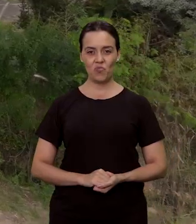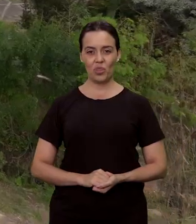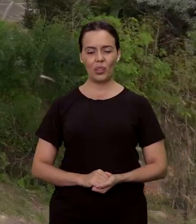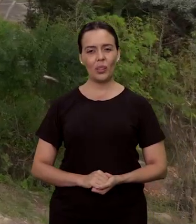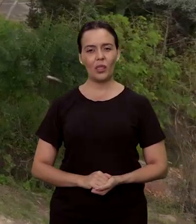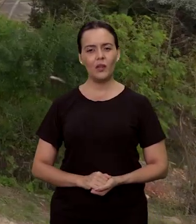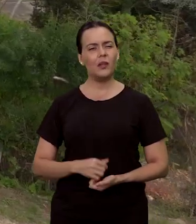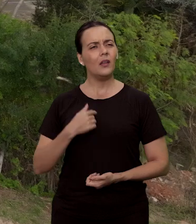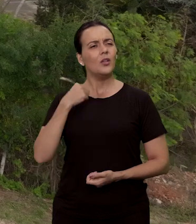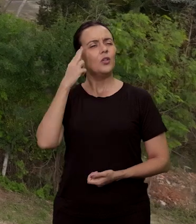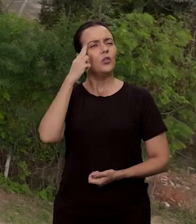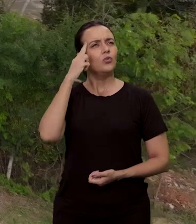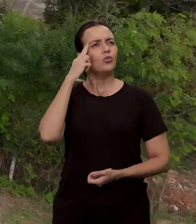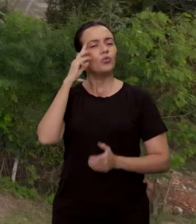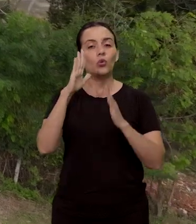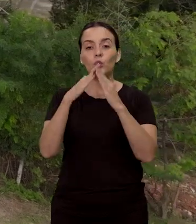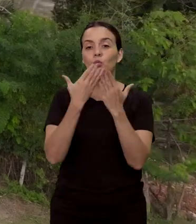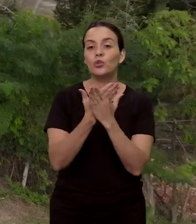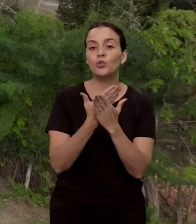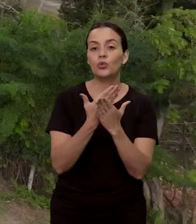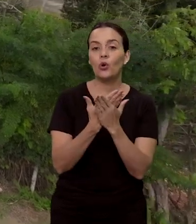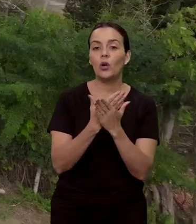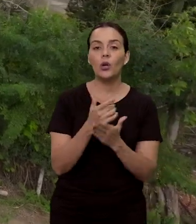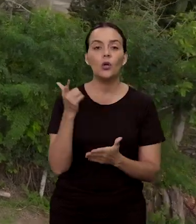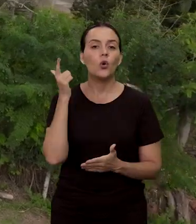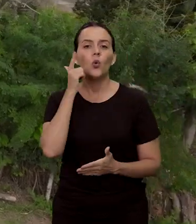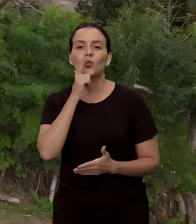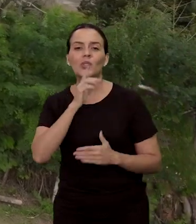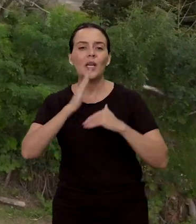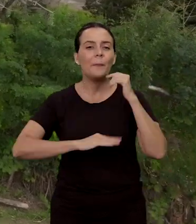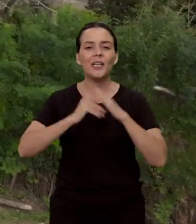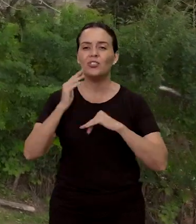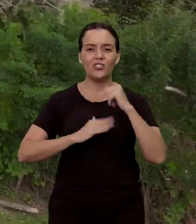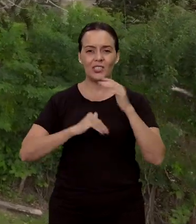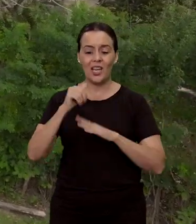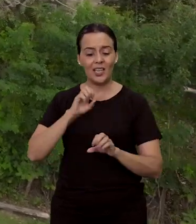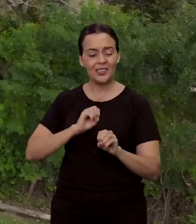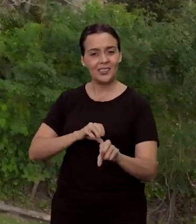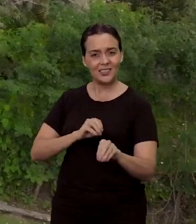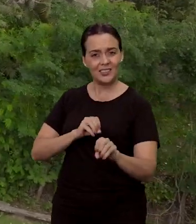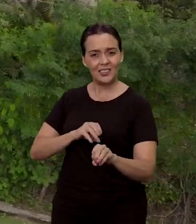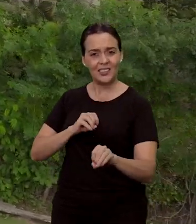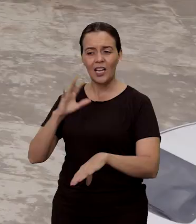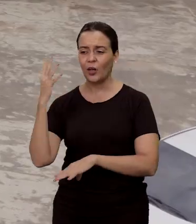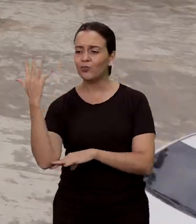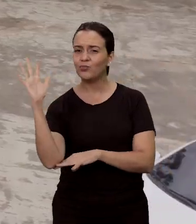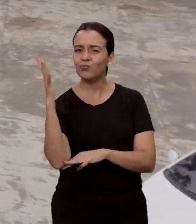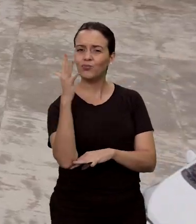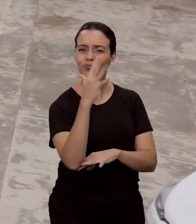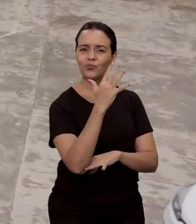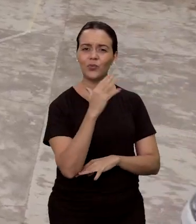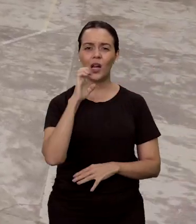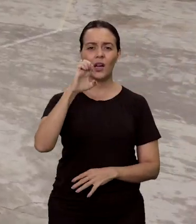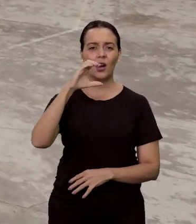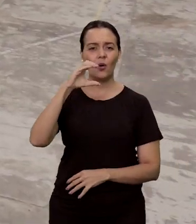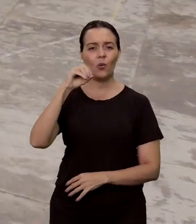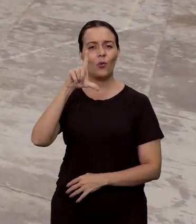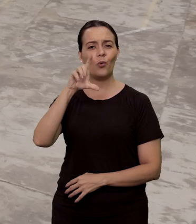Eu sonho com uma escola que possa praticar alfabetização ecológica,